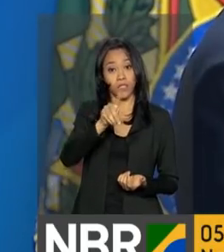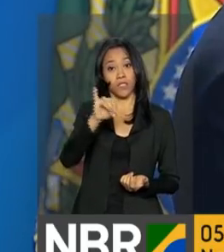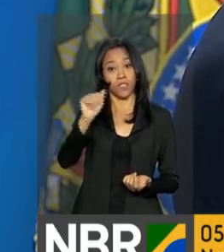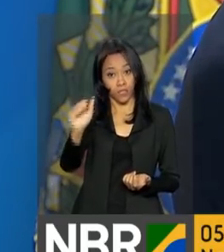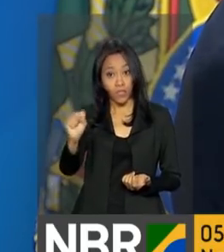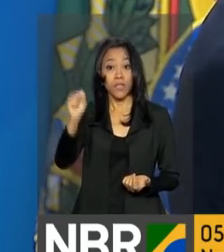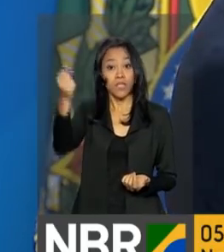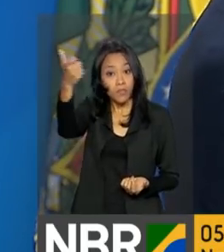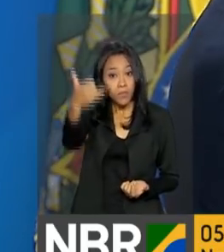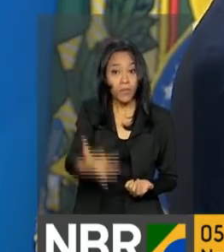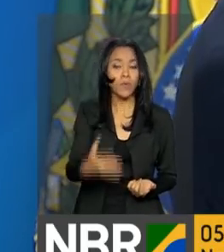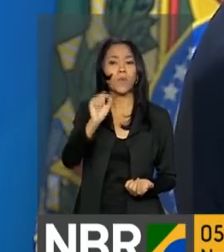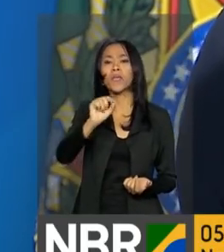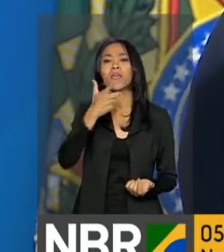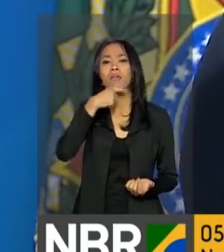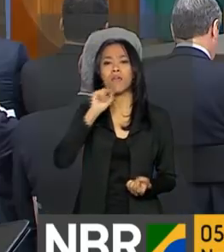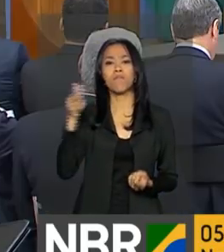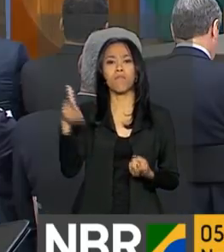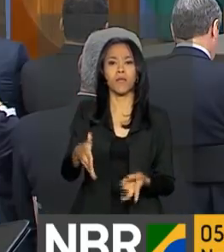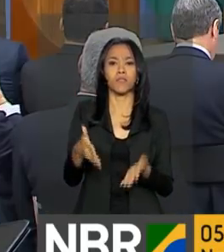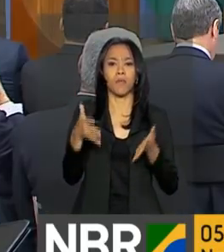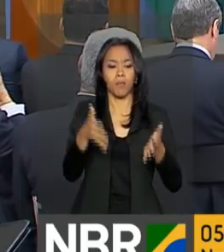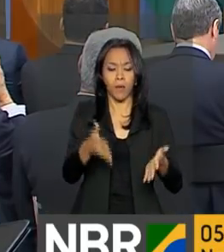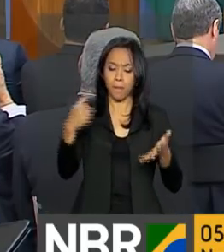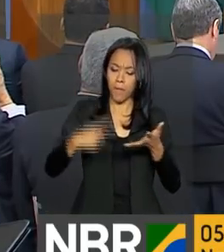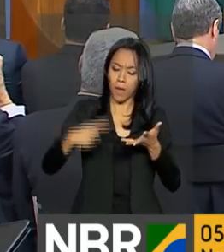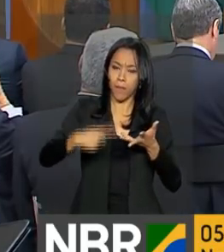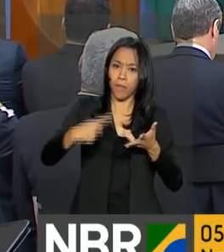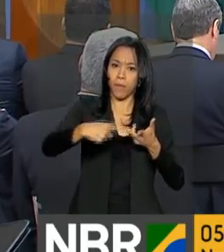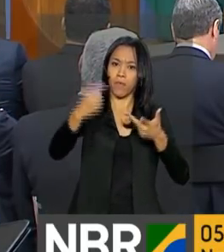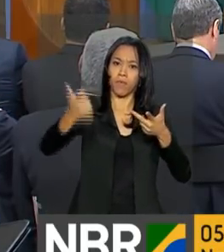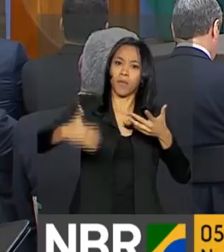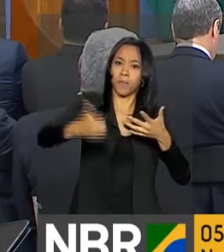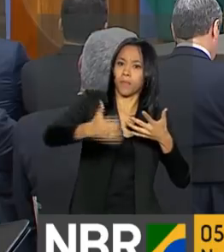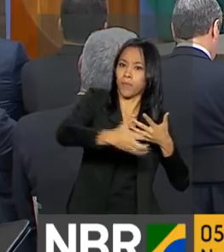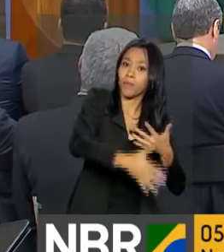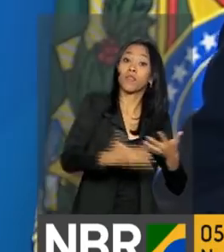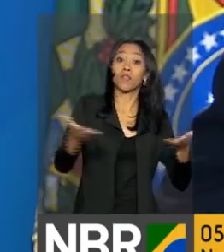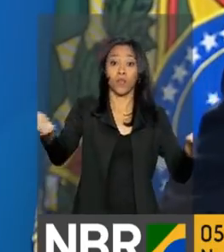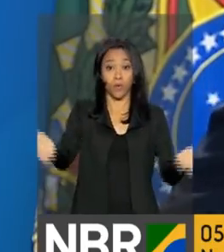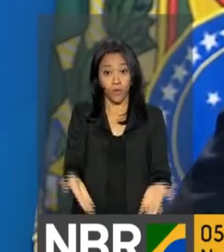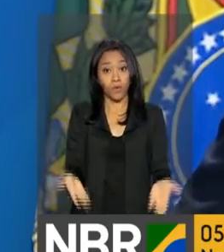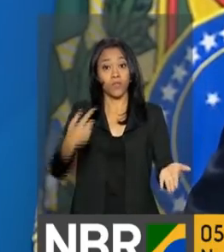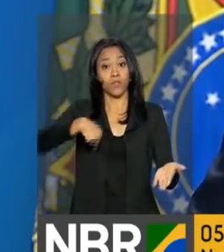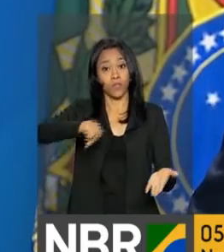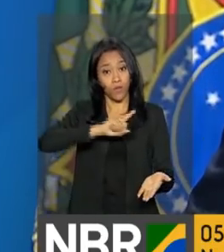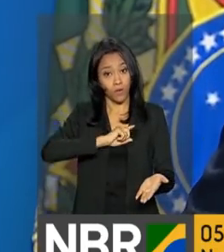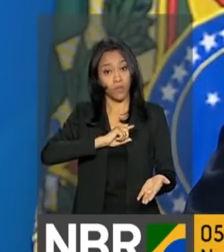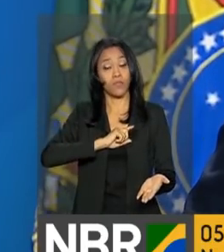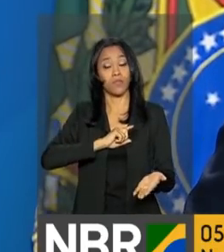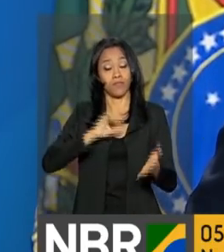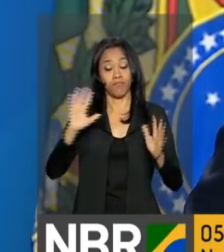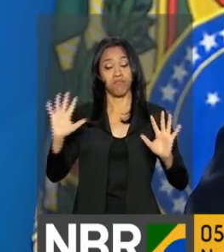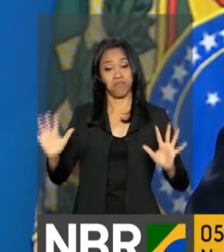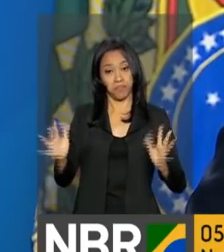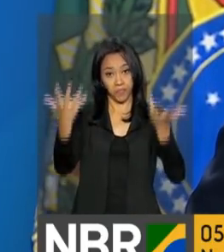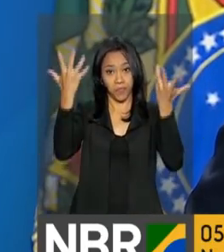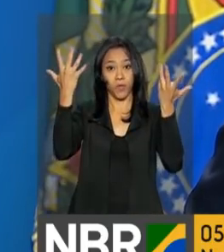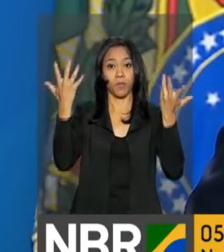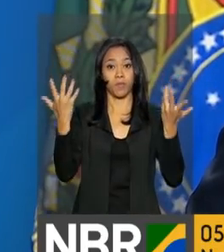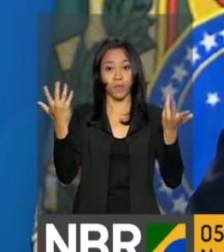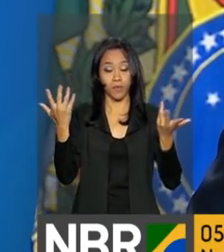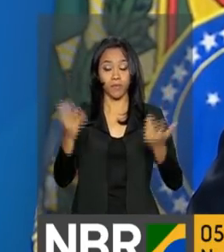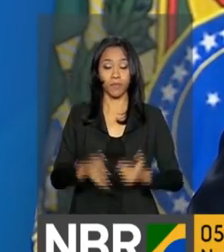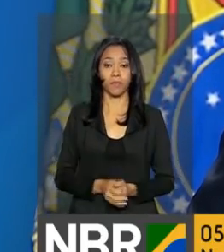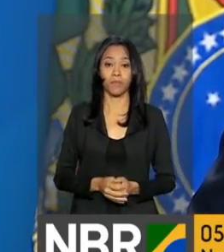que participaram deste evento que hoje nós comemoramos penso eu em caráter